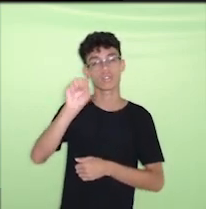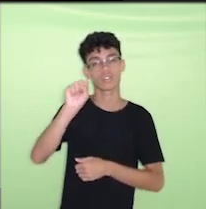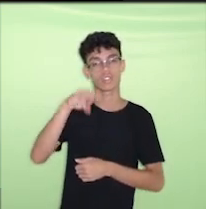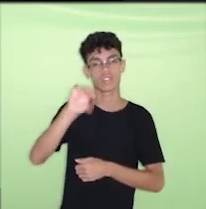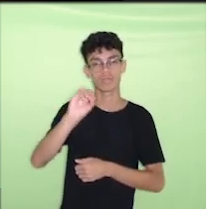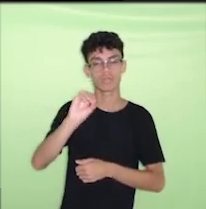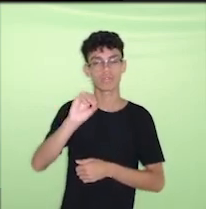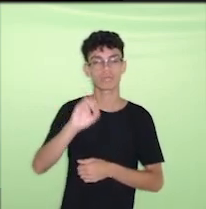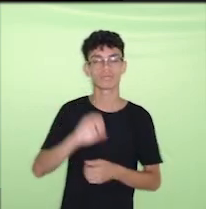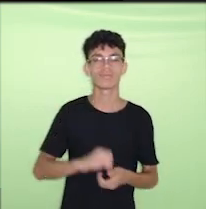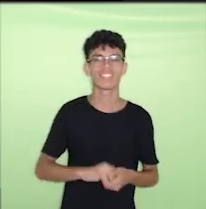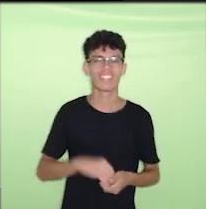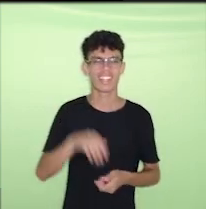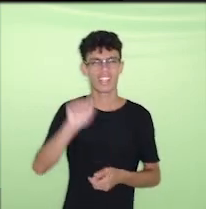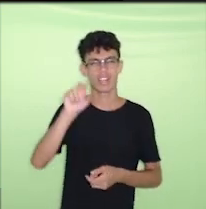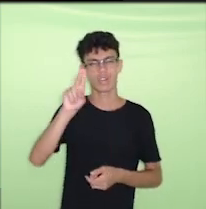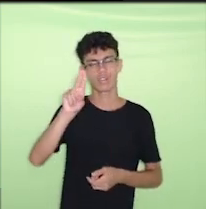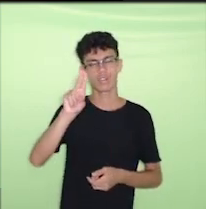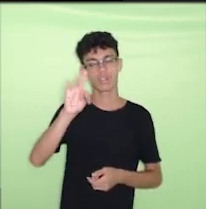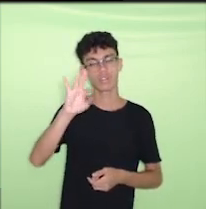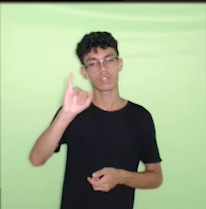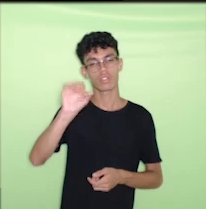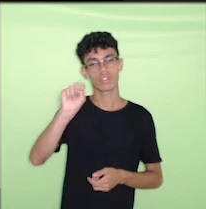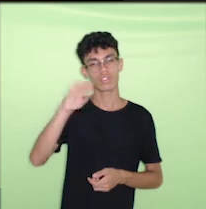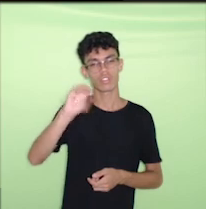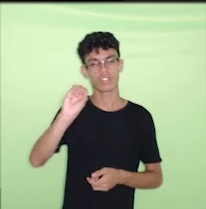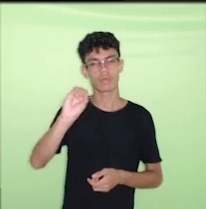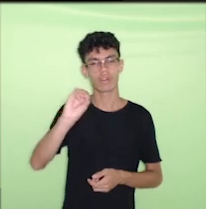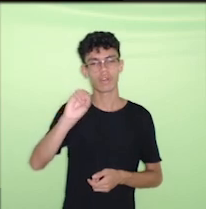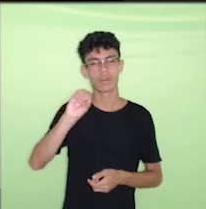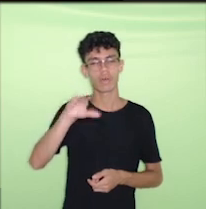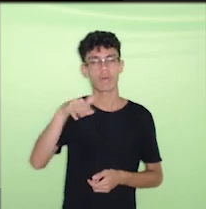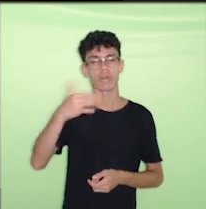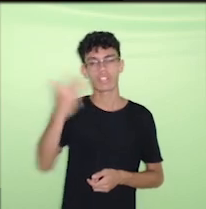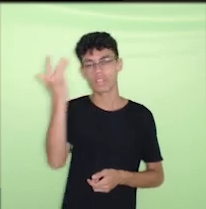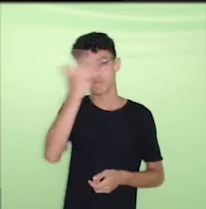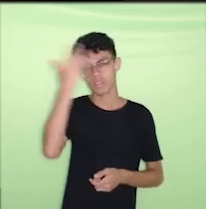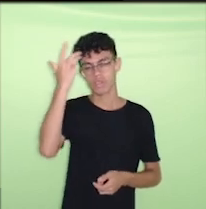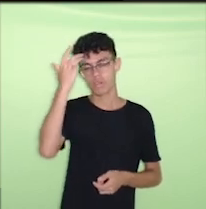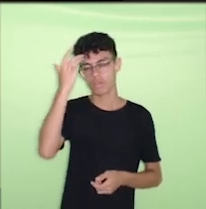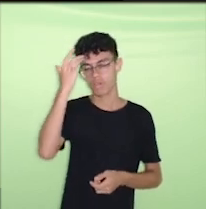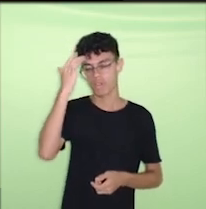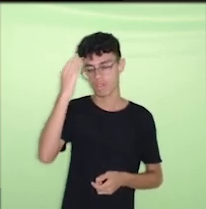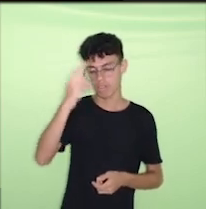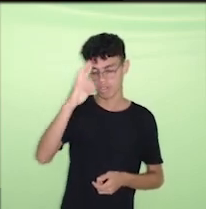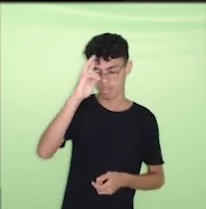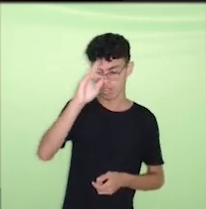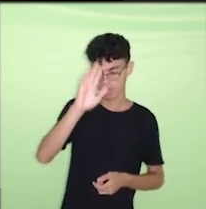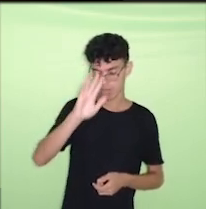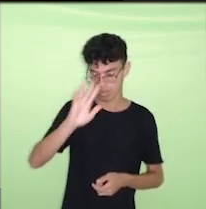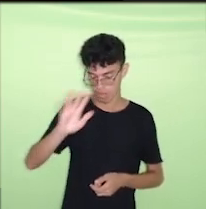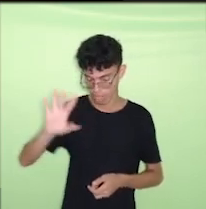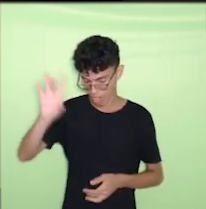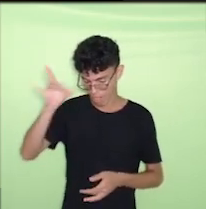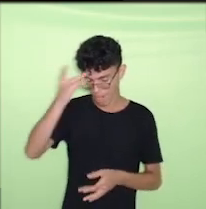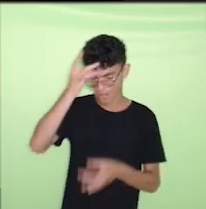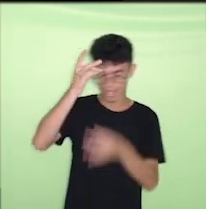Autismo? Autismo. É quando alguém desliga da realidade, do mundo exterior.